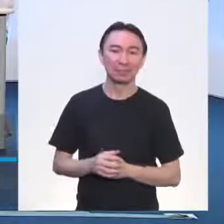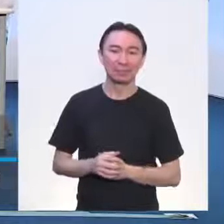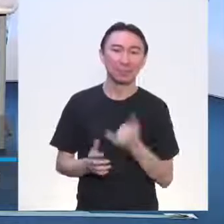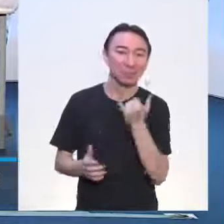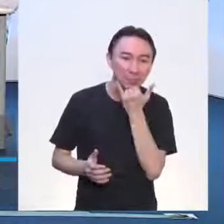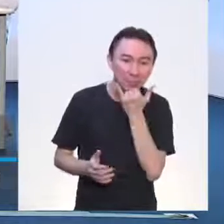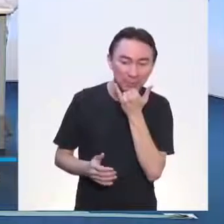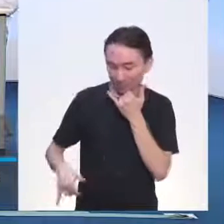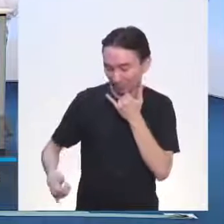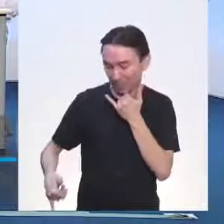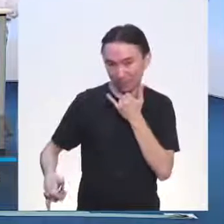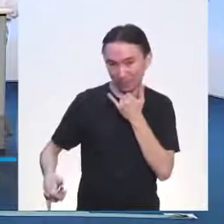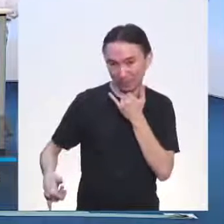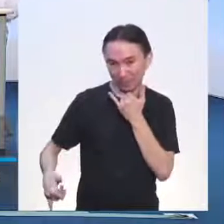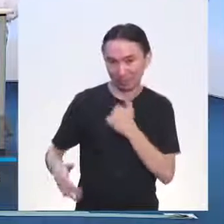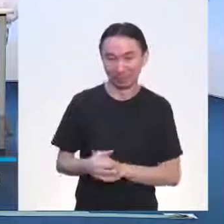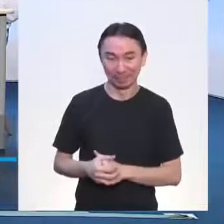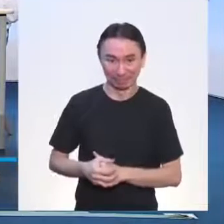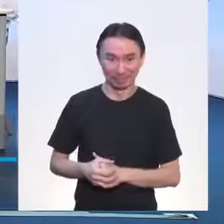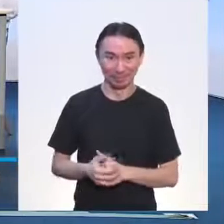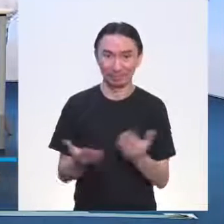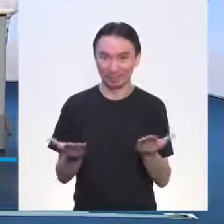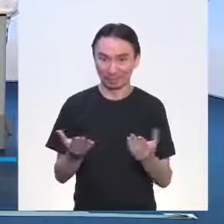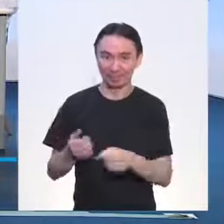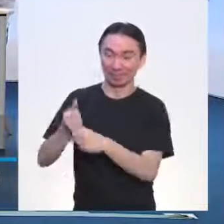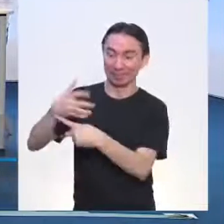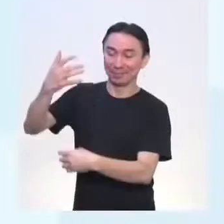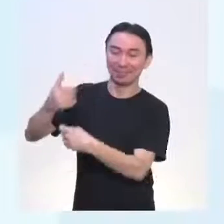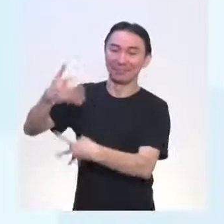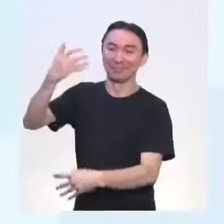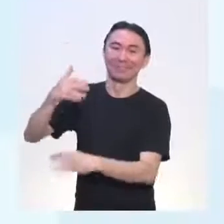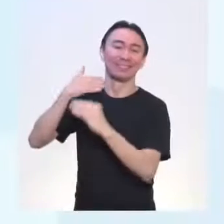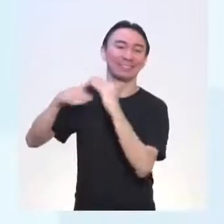Não é para mim. Bom, hora da interação pelo chat vai ser assim.